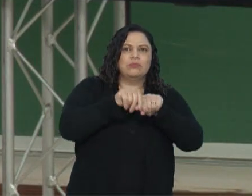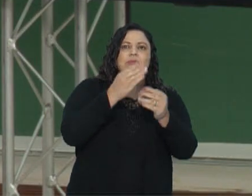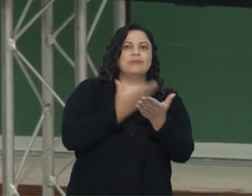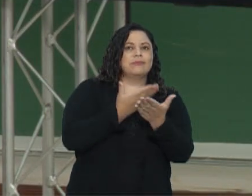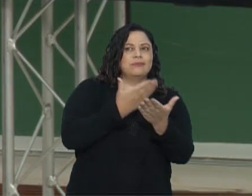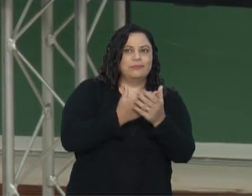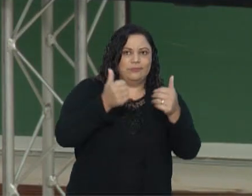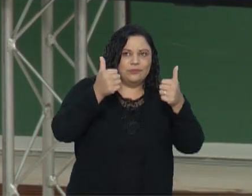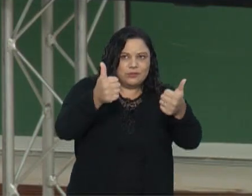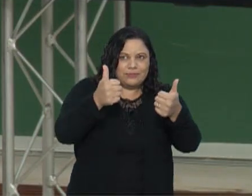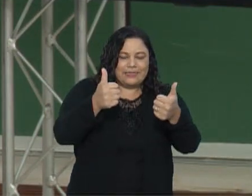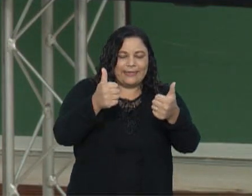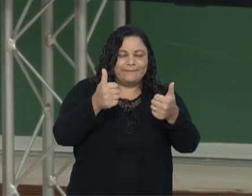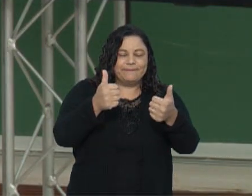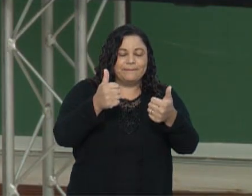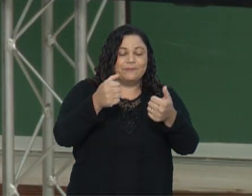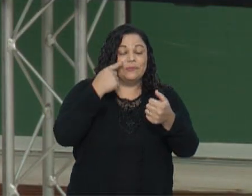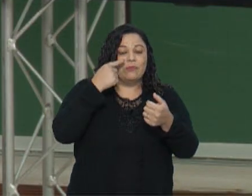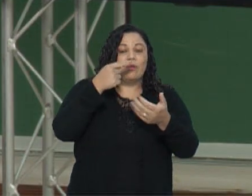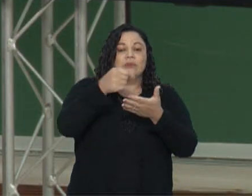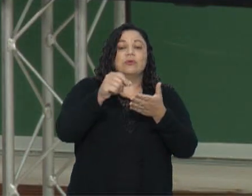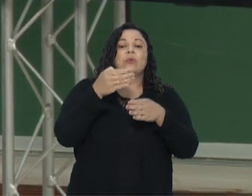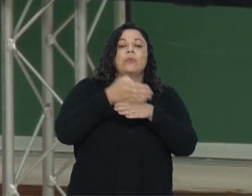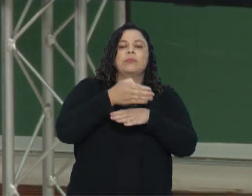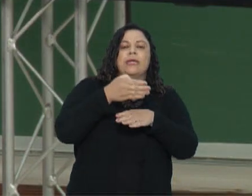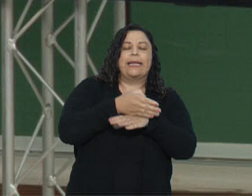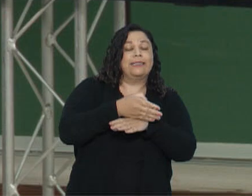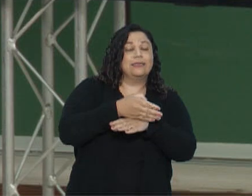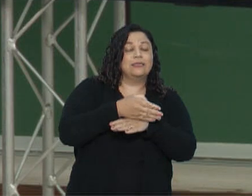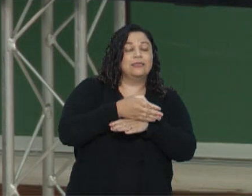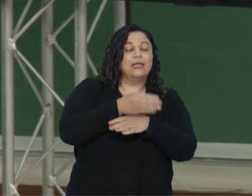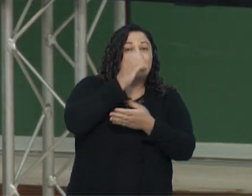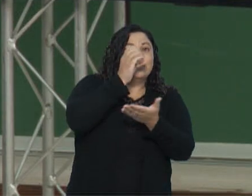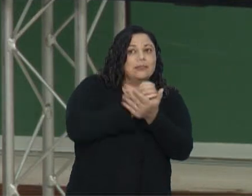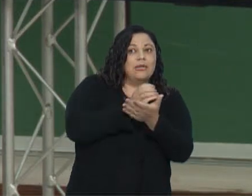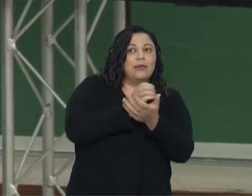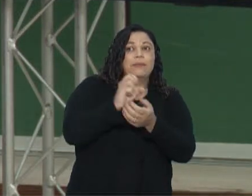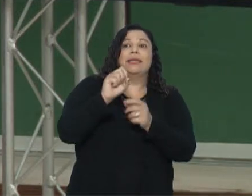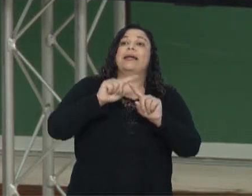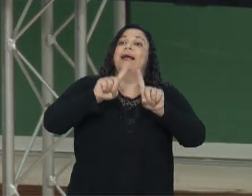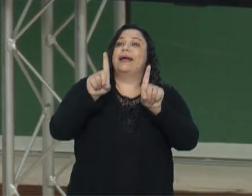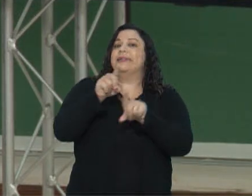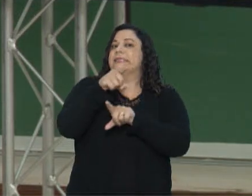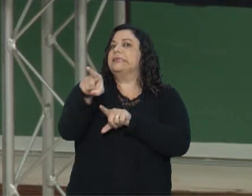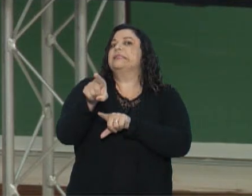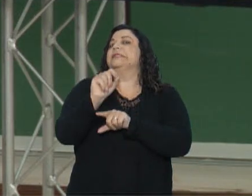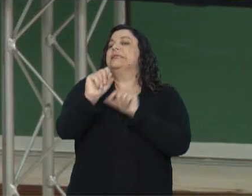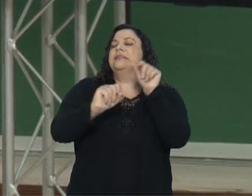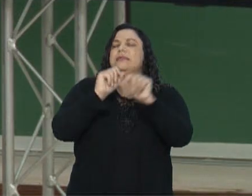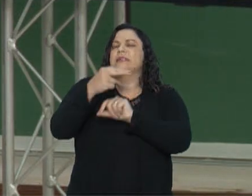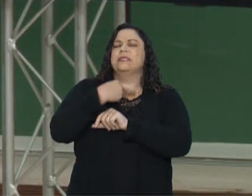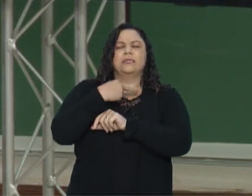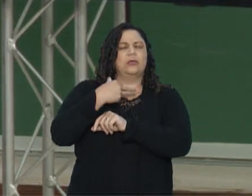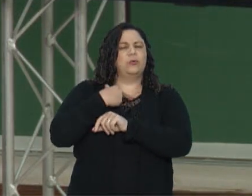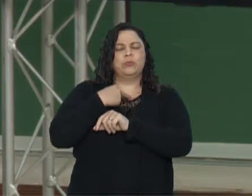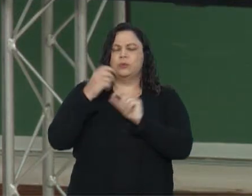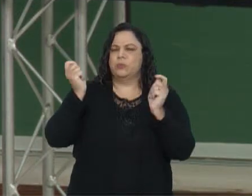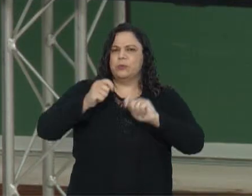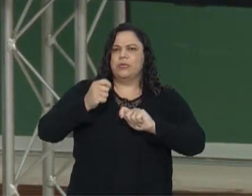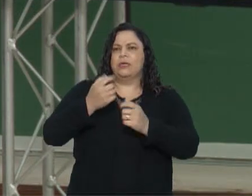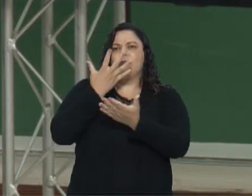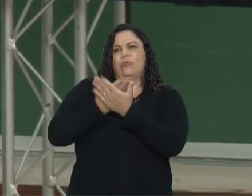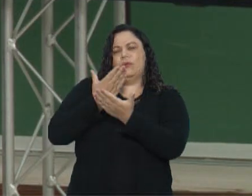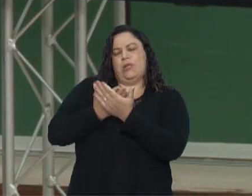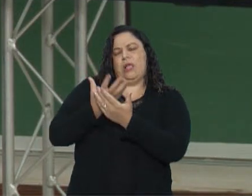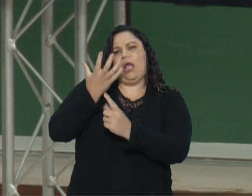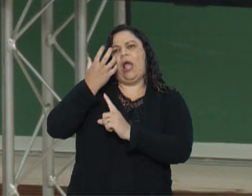de vocês, ok? Aqueles que por alguma razão também não puderem desenvolver neste ambiente que nós temos, que é o Aula Paraná e o Classroom, lembre